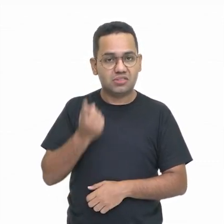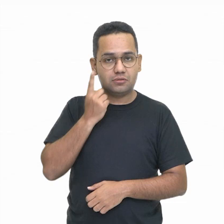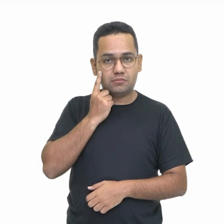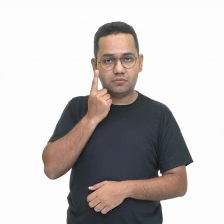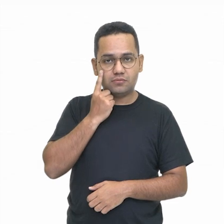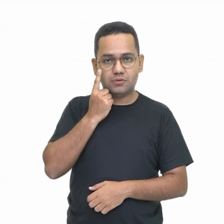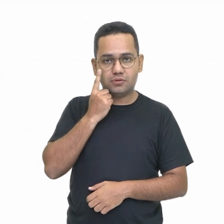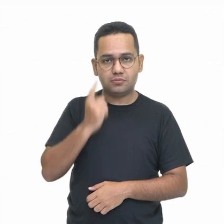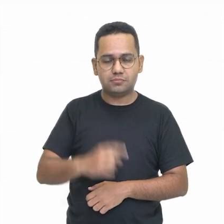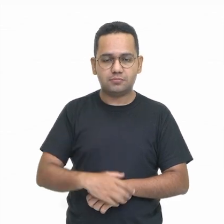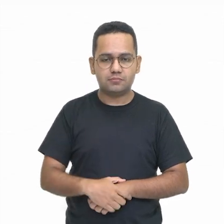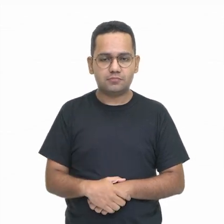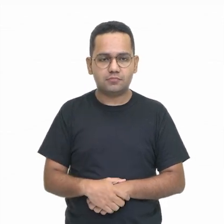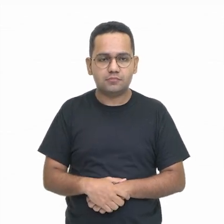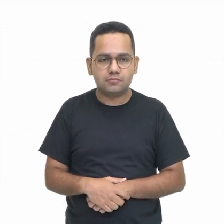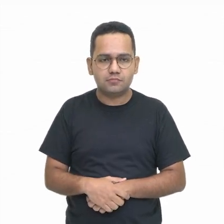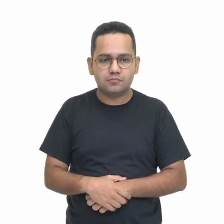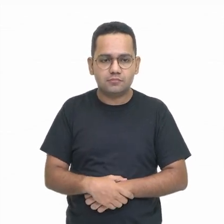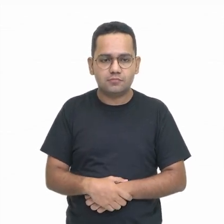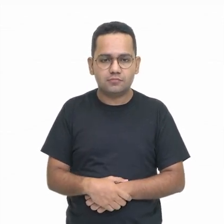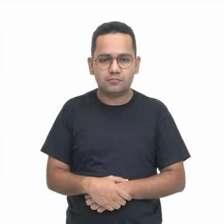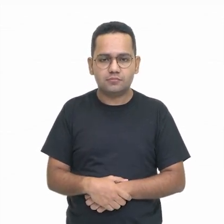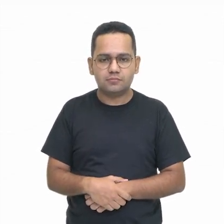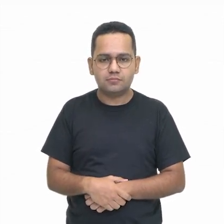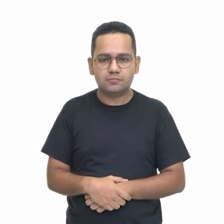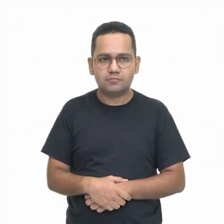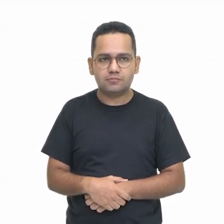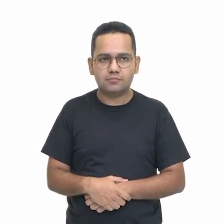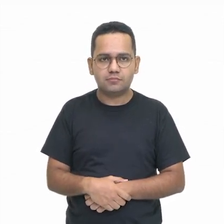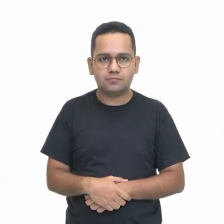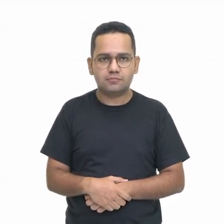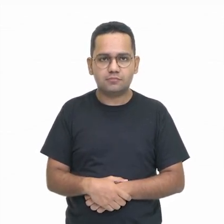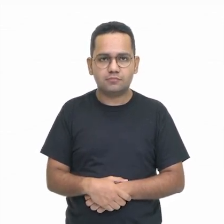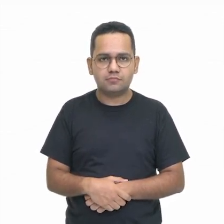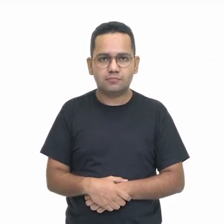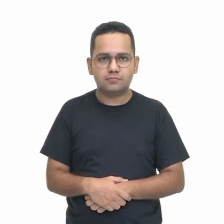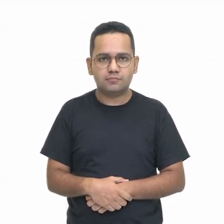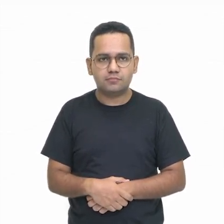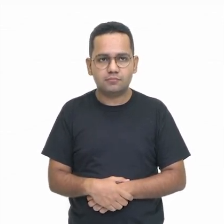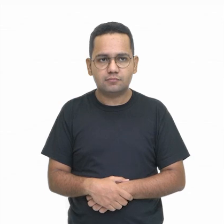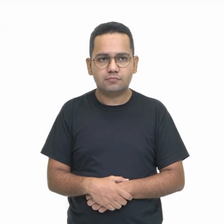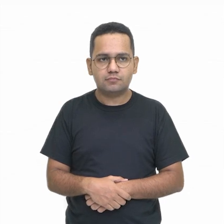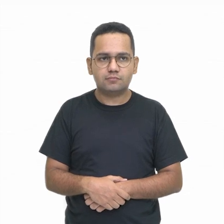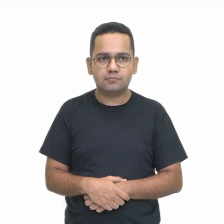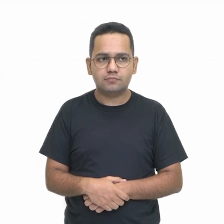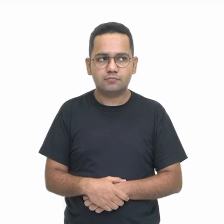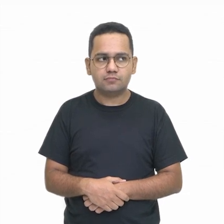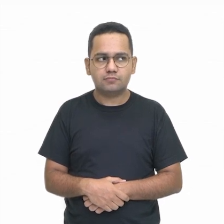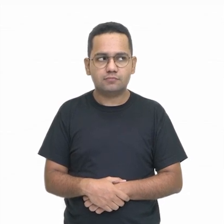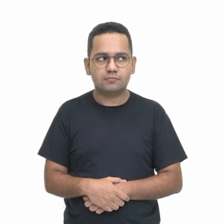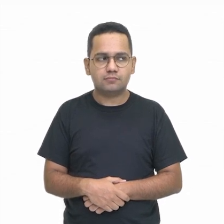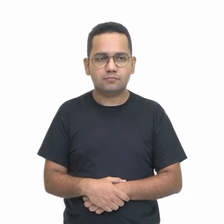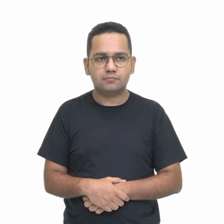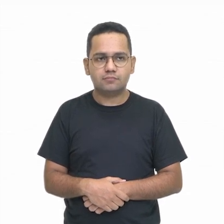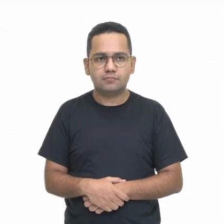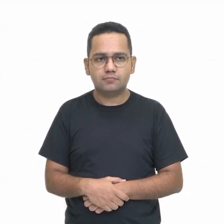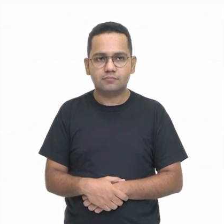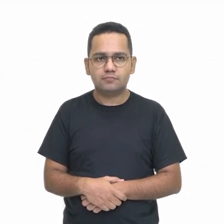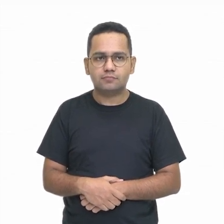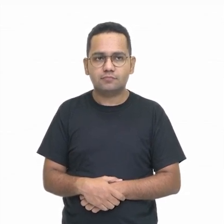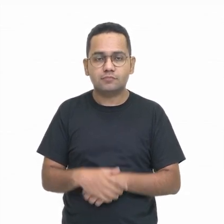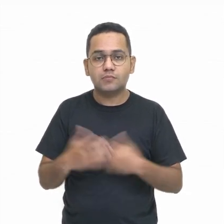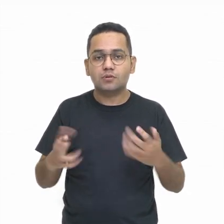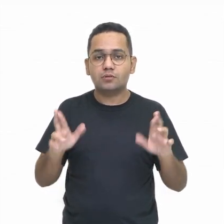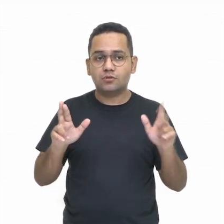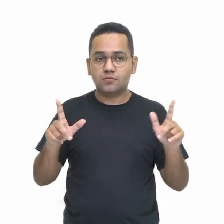a gente pode observar, nós temos a principal diferença da célula vegetal